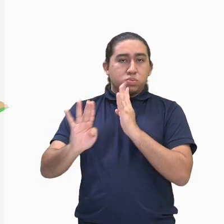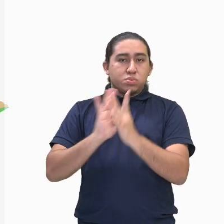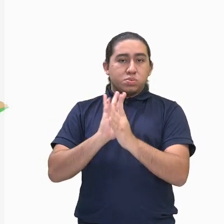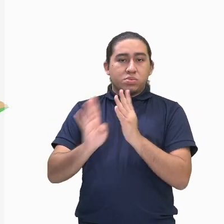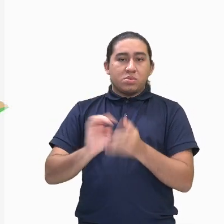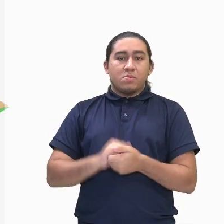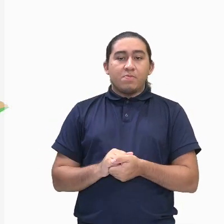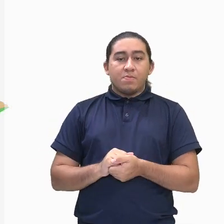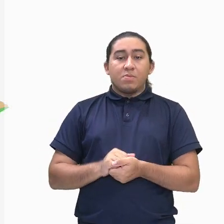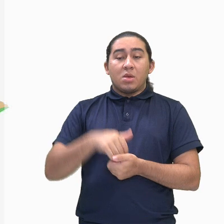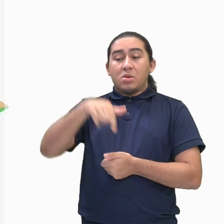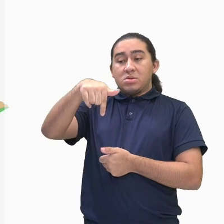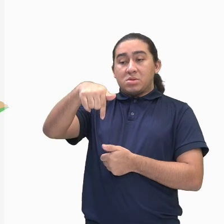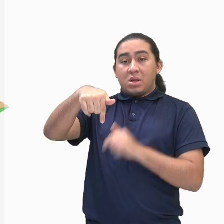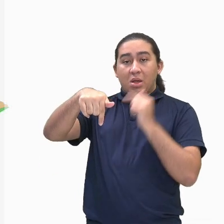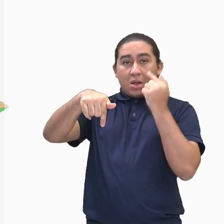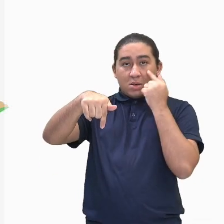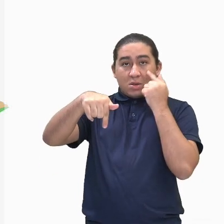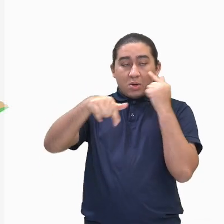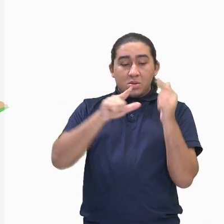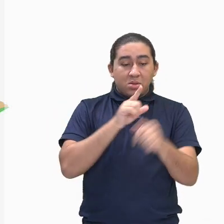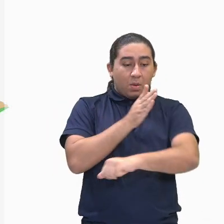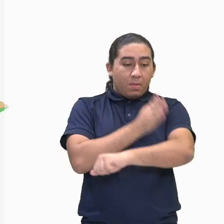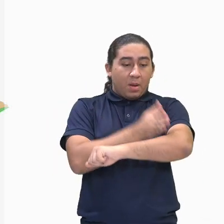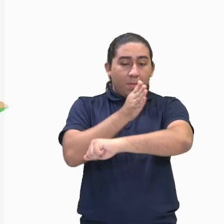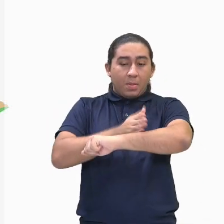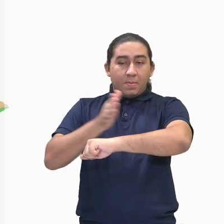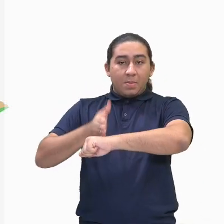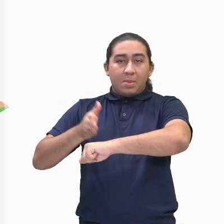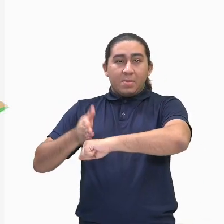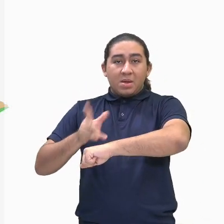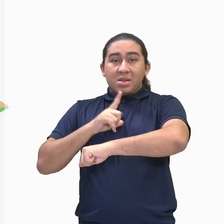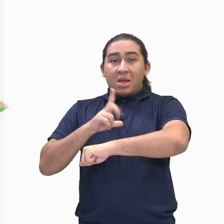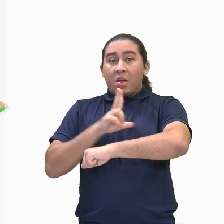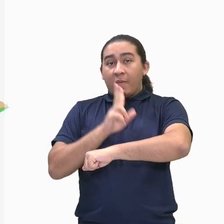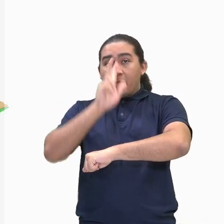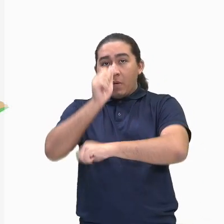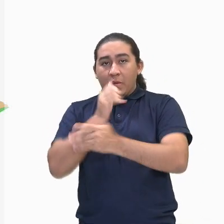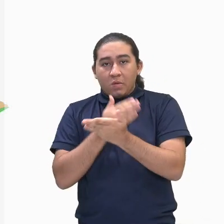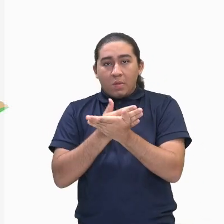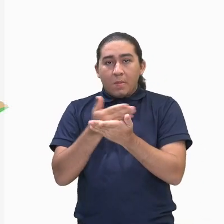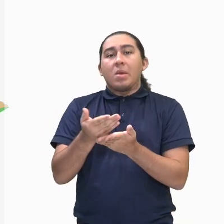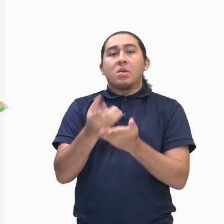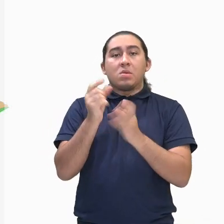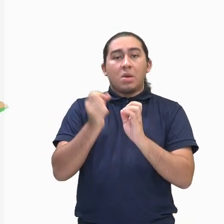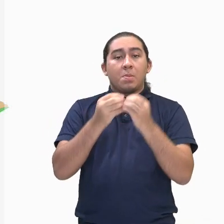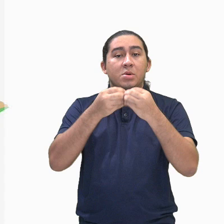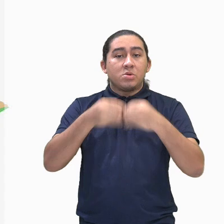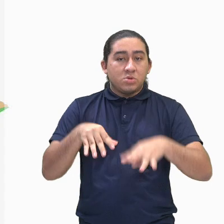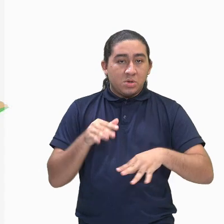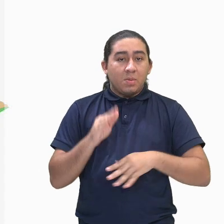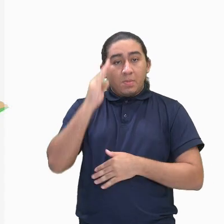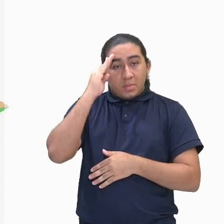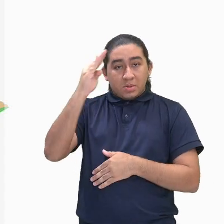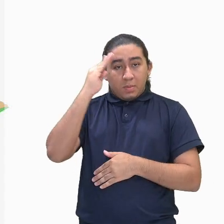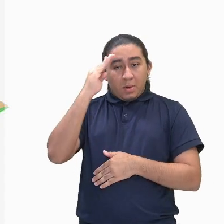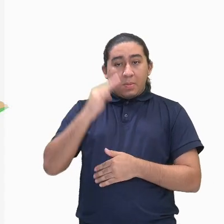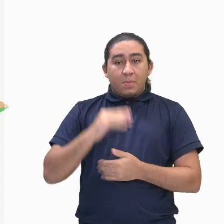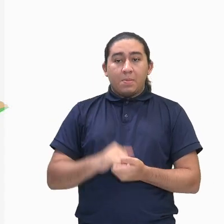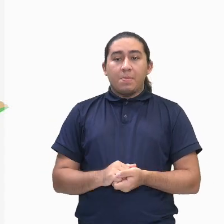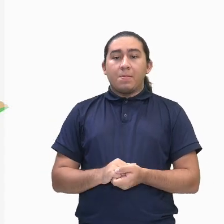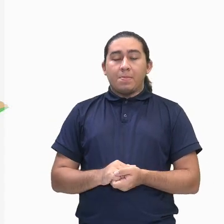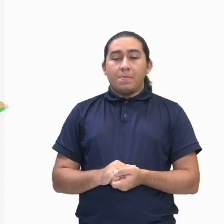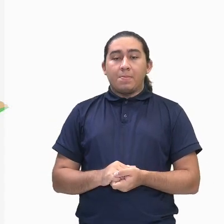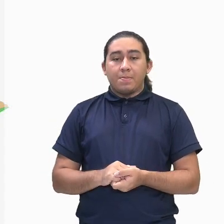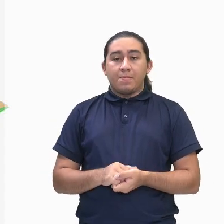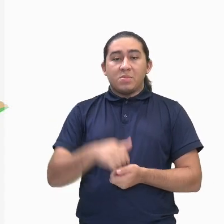vai aumentando ali a escala, a gente observa que vai aumentando os efeitos que ela vai causando na população. De 7